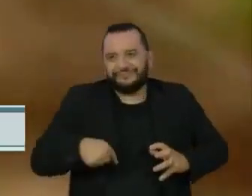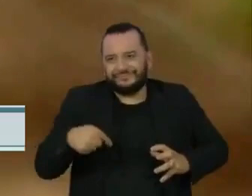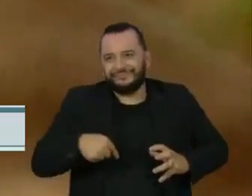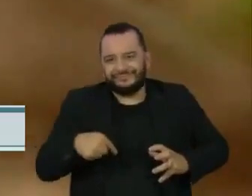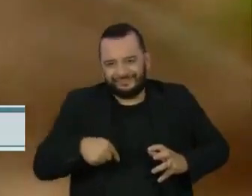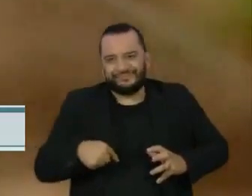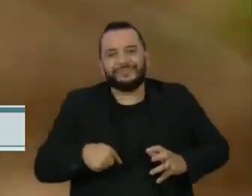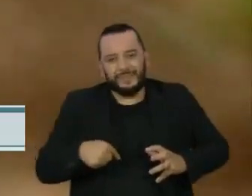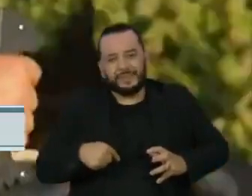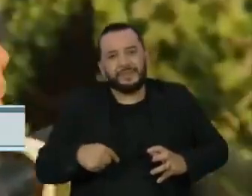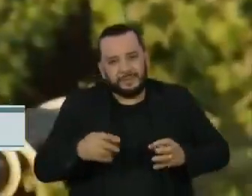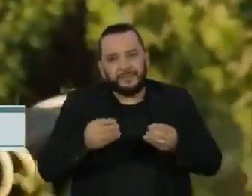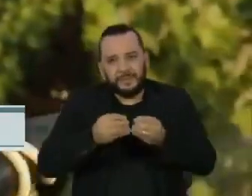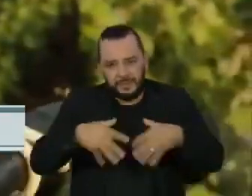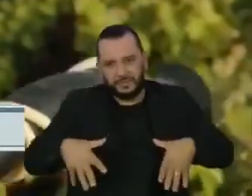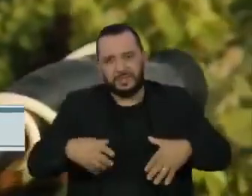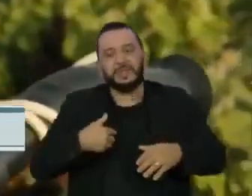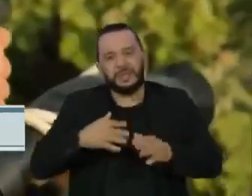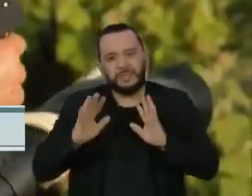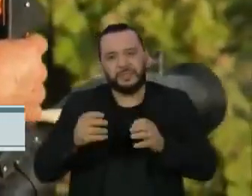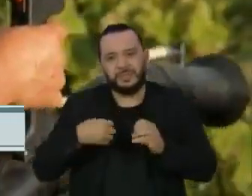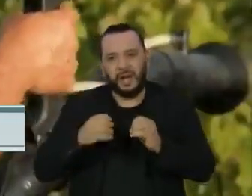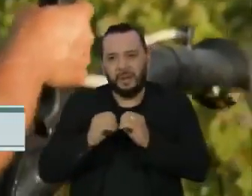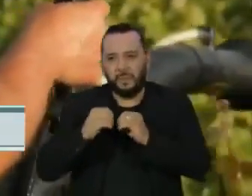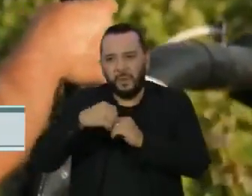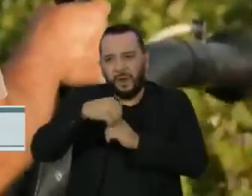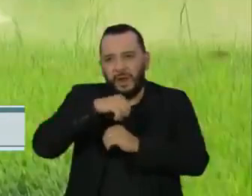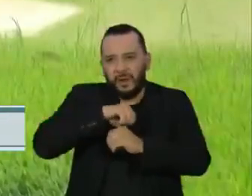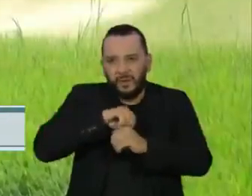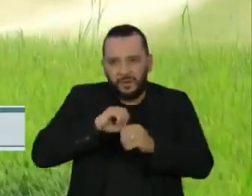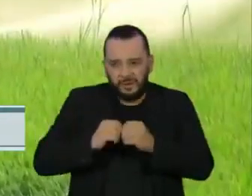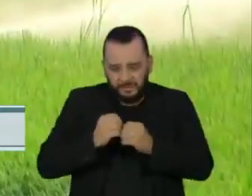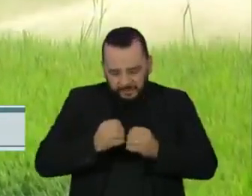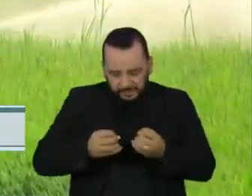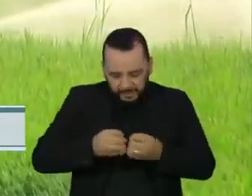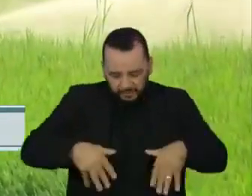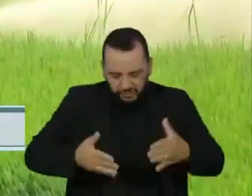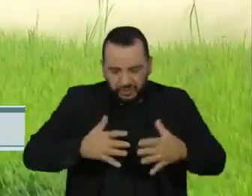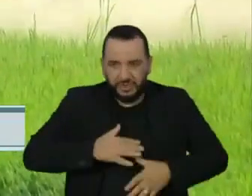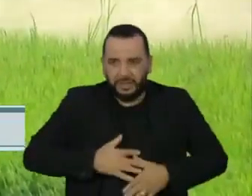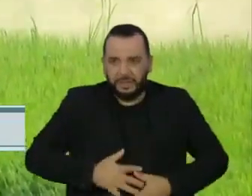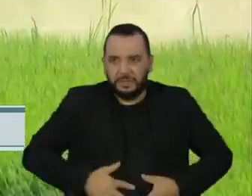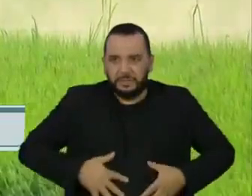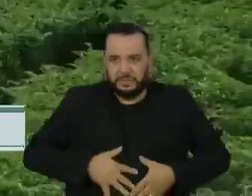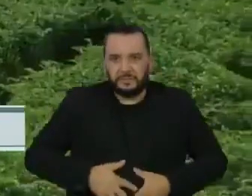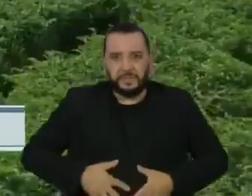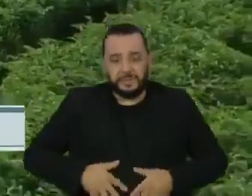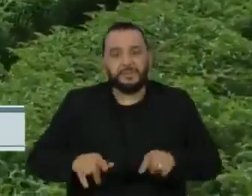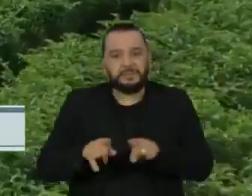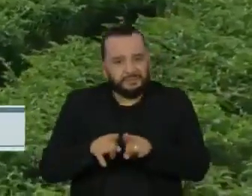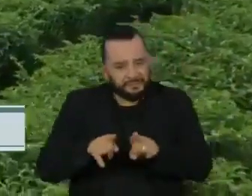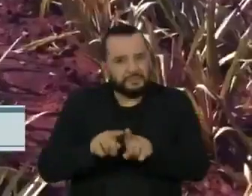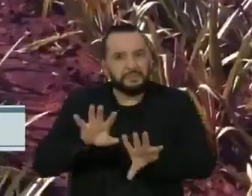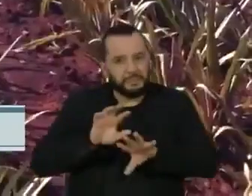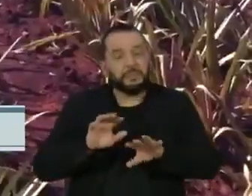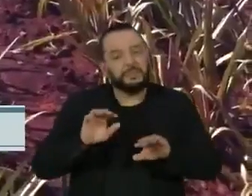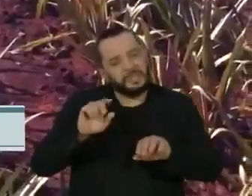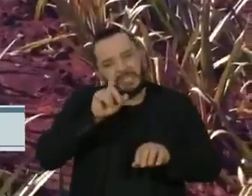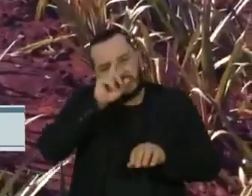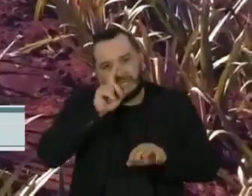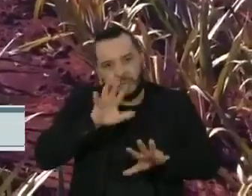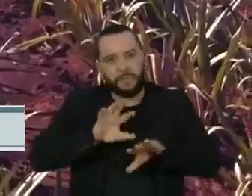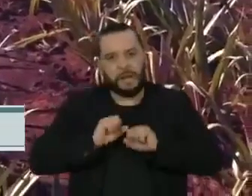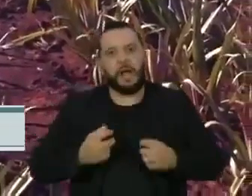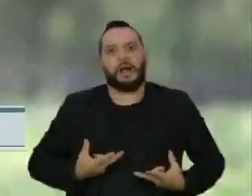que ele está se formando e aquelas moléculas podem fazer um estrago. Existe maior risco, seguramente, de câncer. Para os ambientalistas,